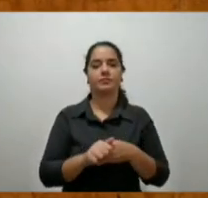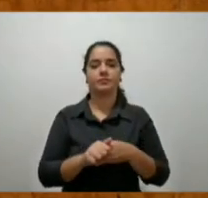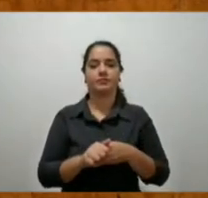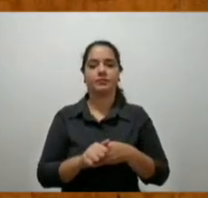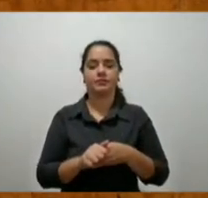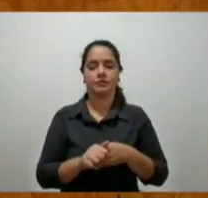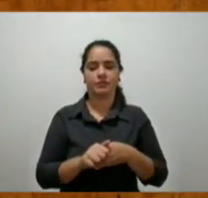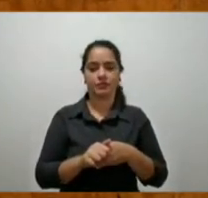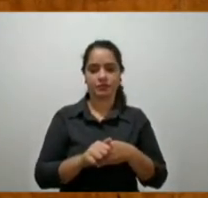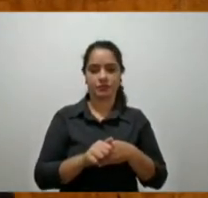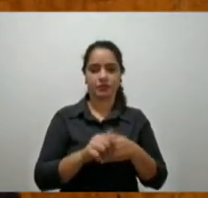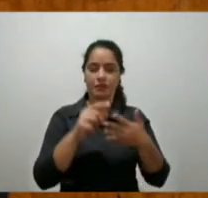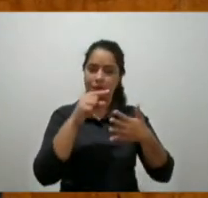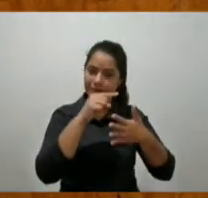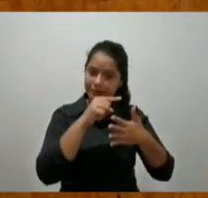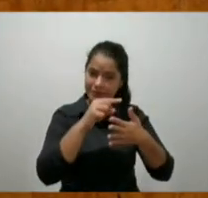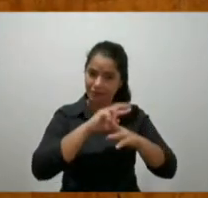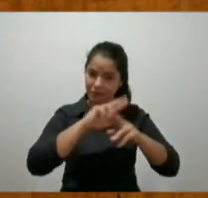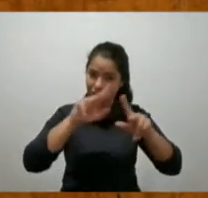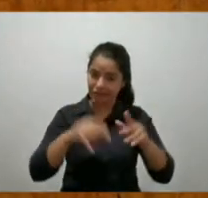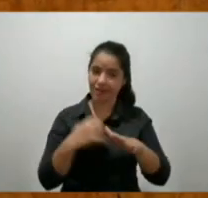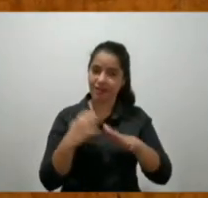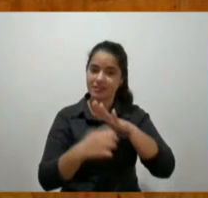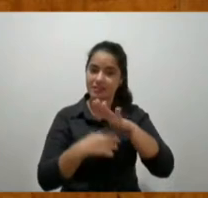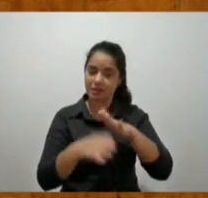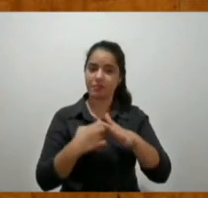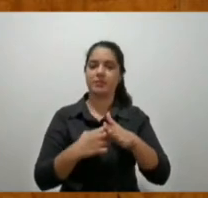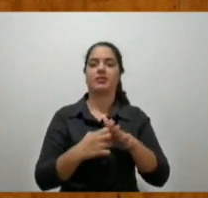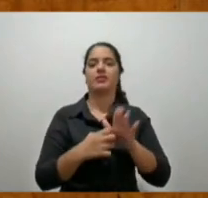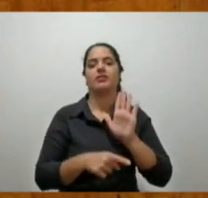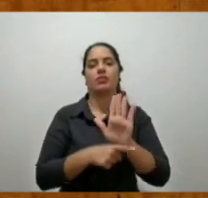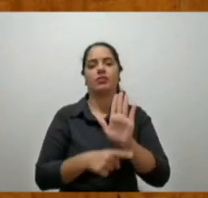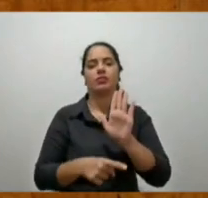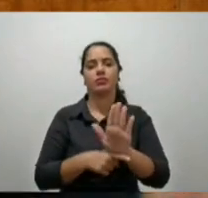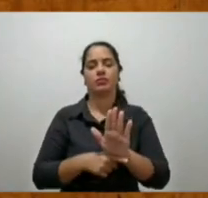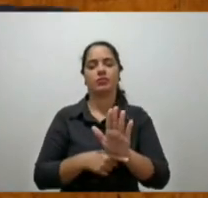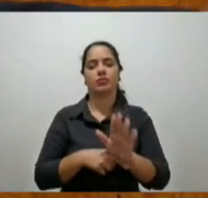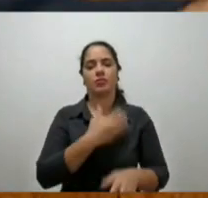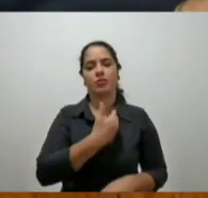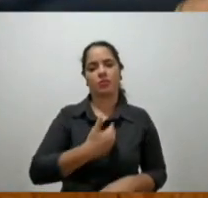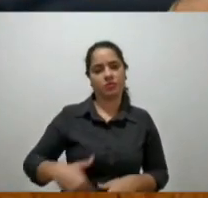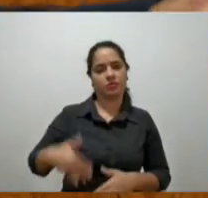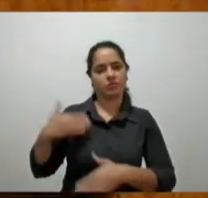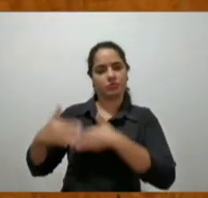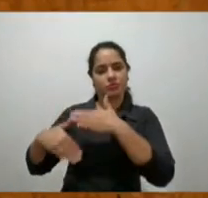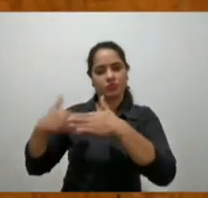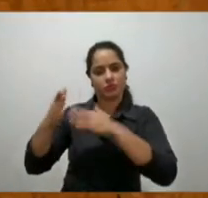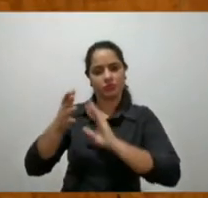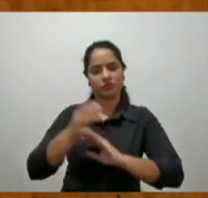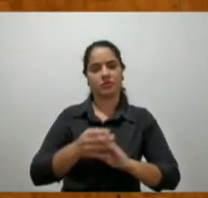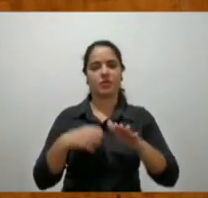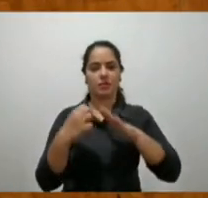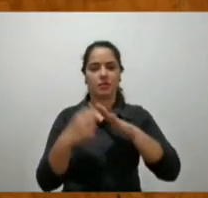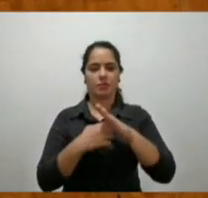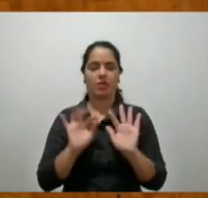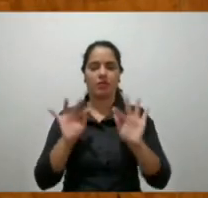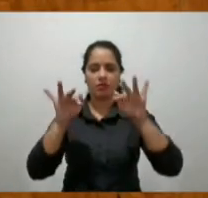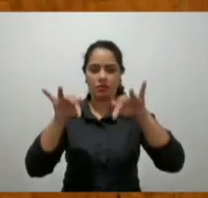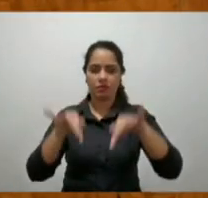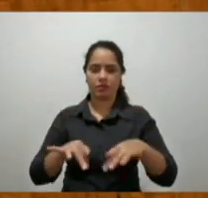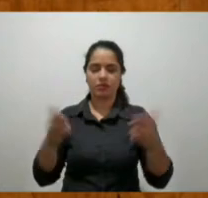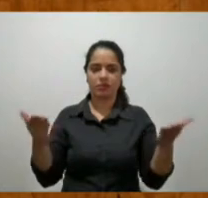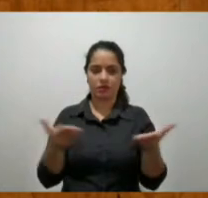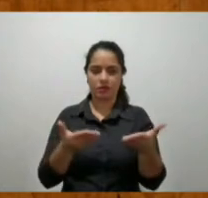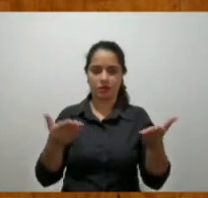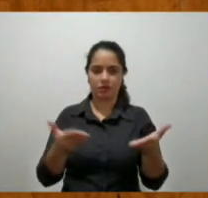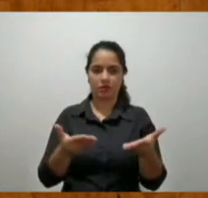e IGDO, Instituto de Governança, Integridade e Desenvolvimento Organizacional. Chegamos ao final do nosso evento e convido a todos para seguirem o